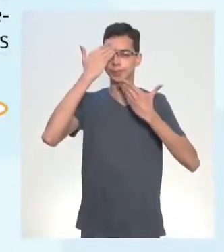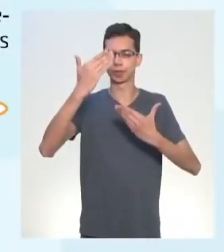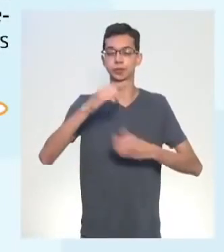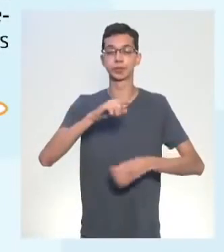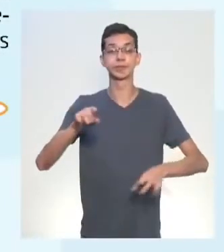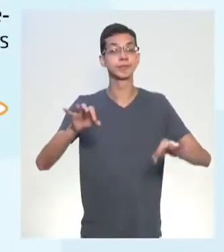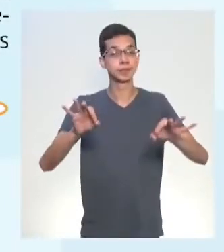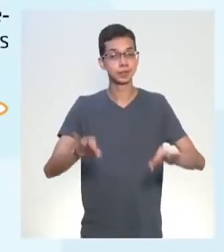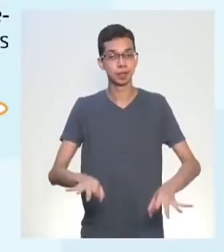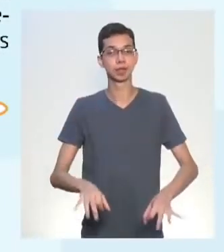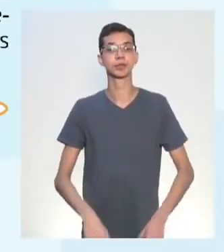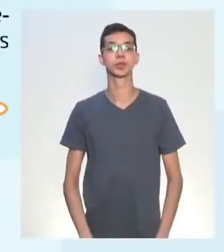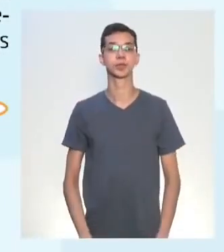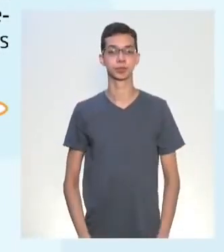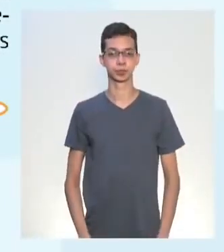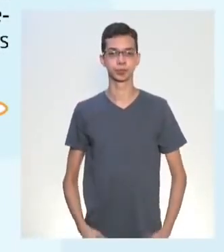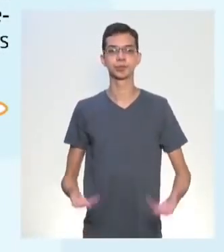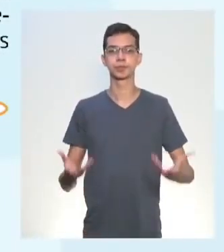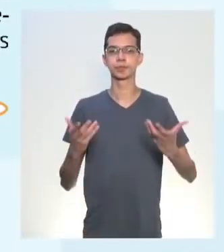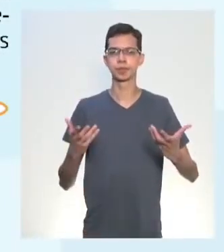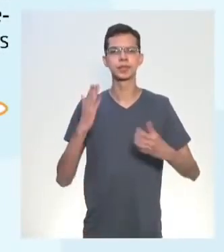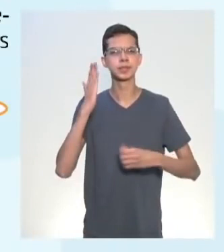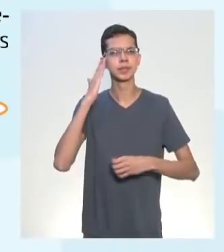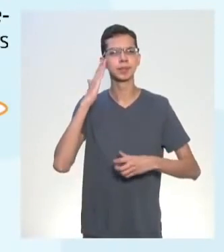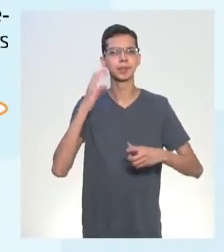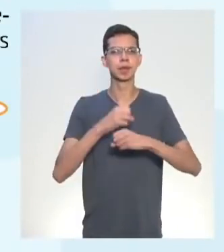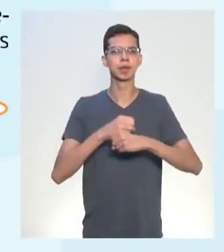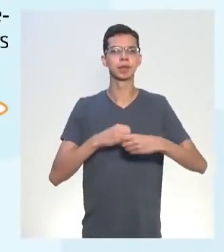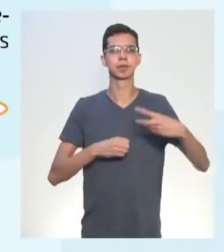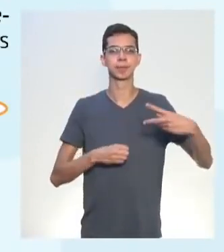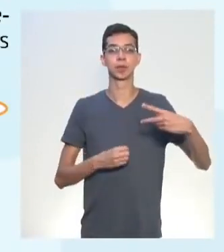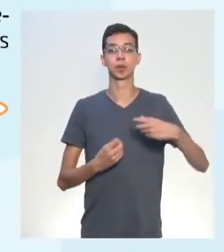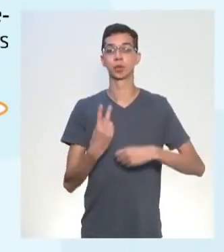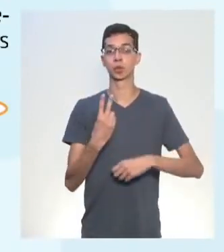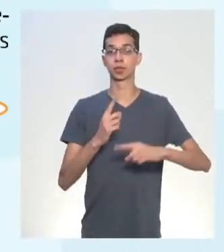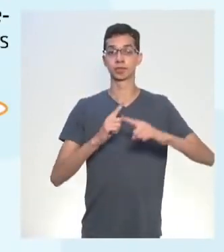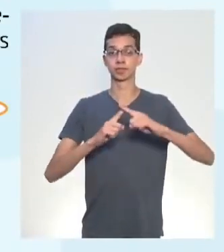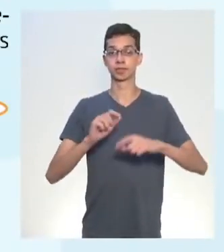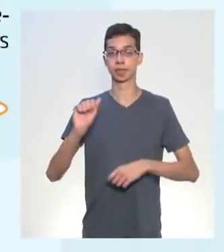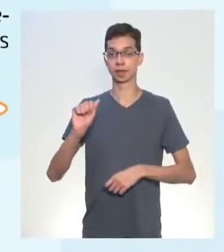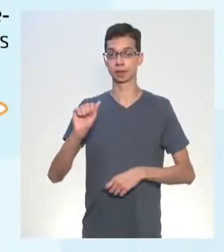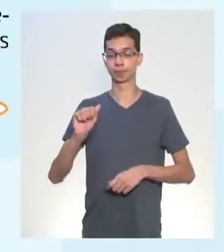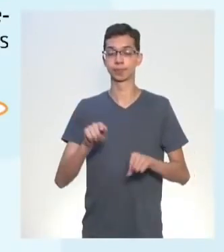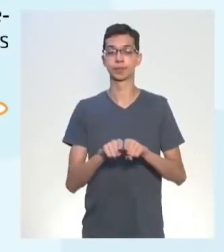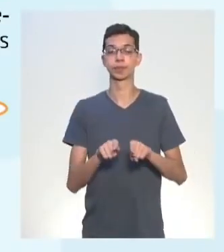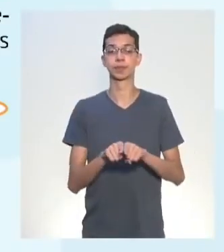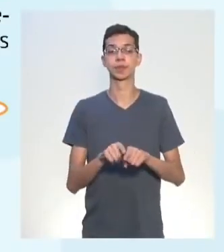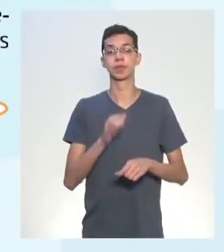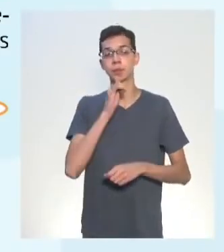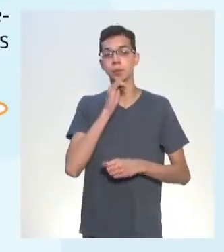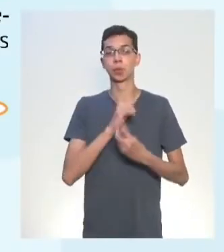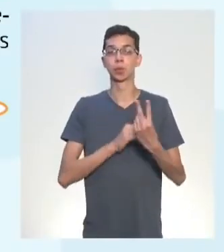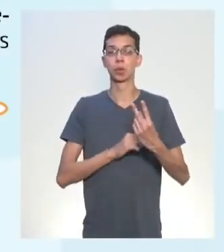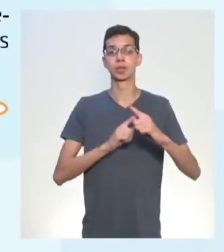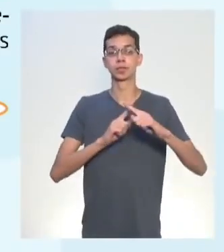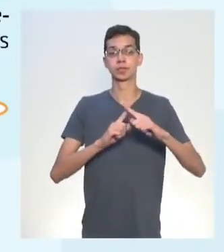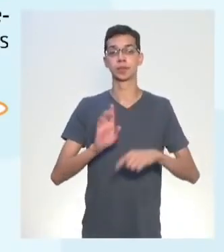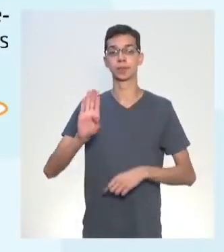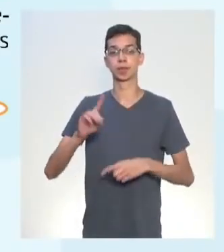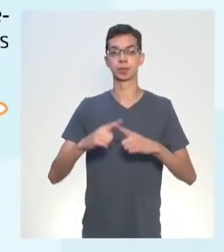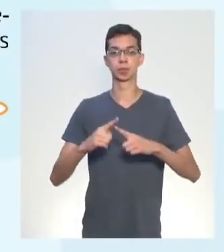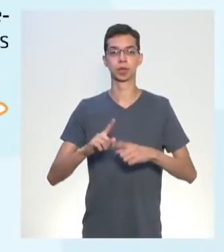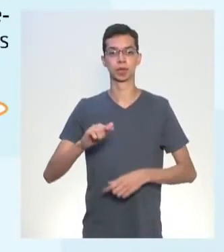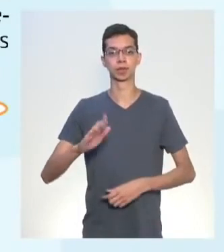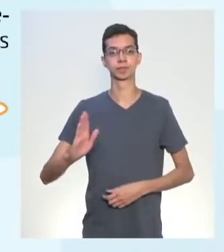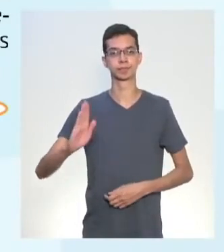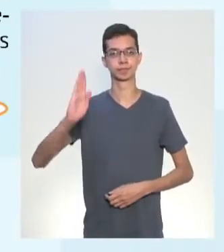ó. Então, se eu quiser calcular o perímetro, eu vou multiplicar 2 vezes o lado A, mais 2 vezes o lado B. Lembrando da nossa última